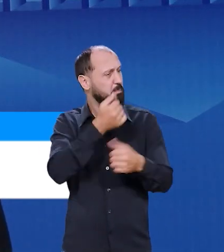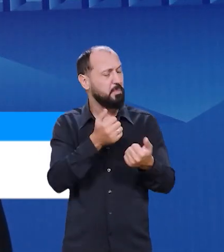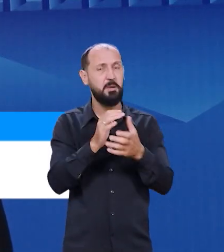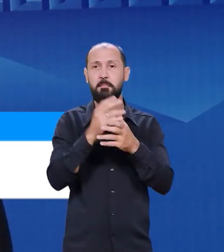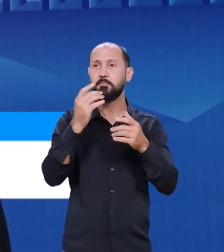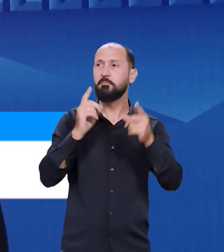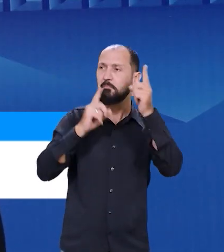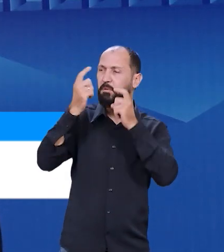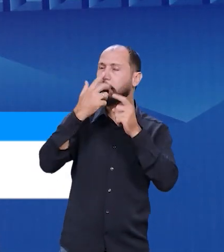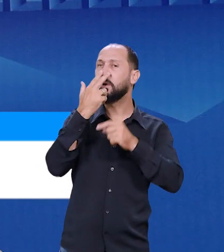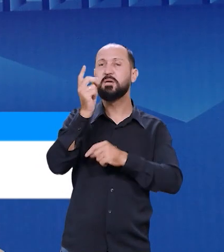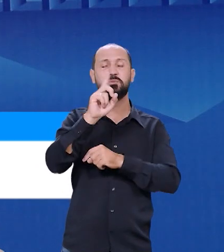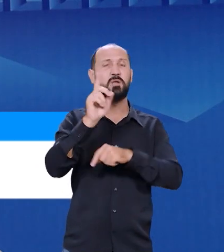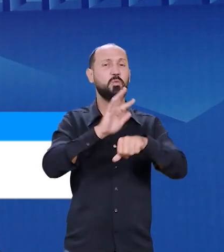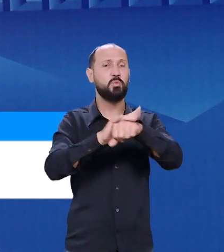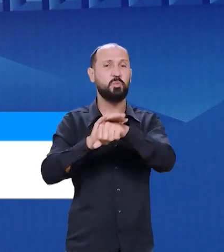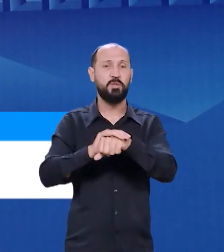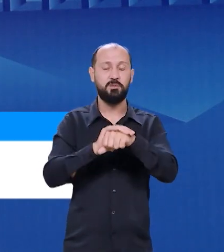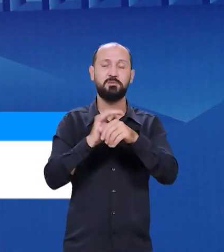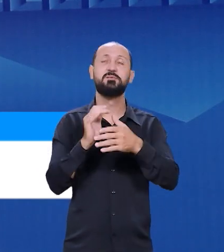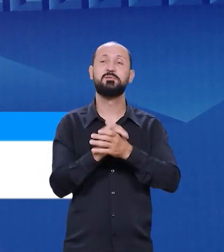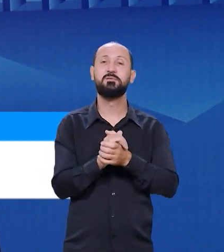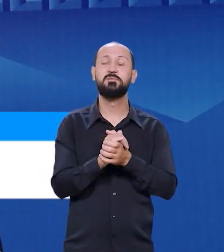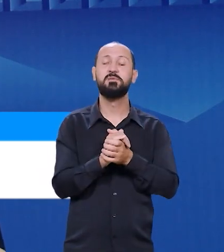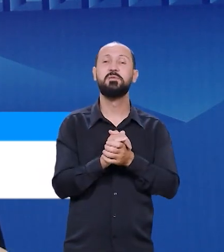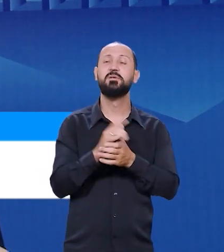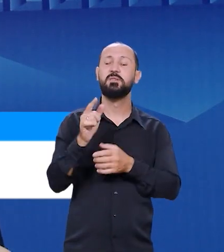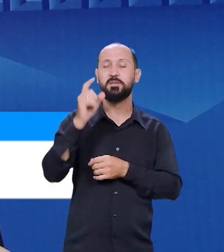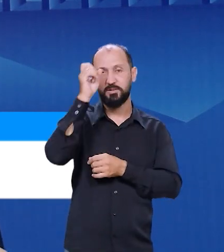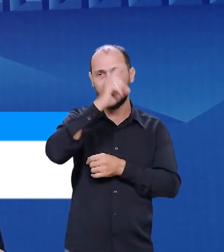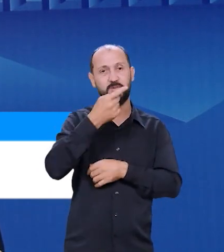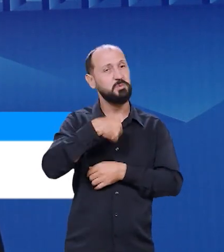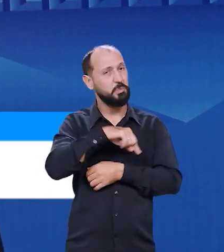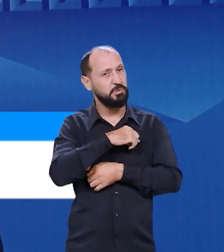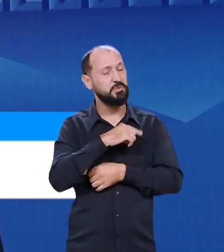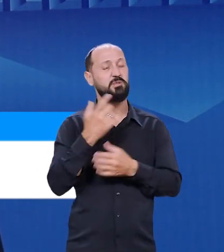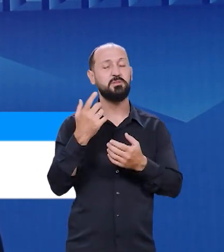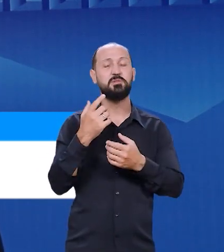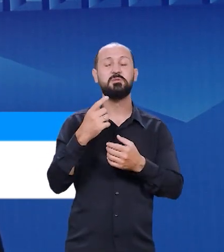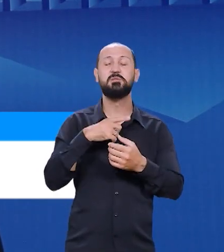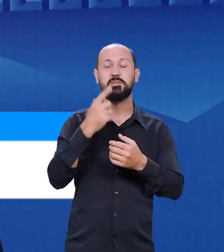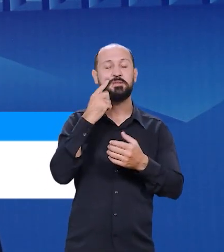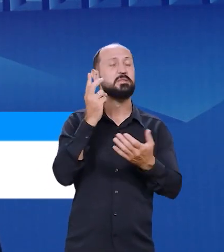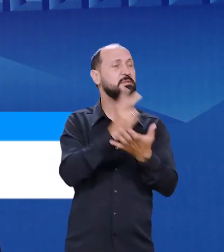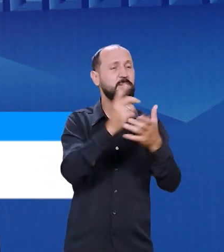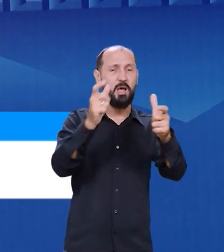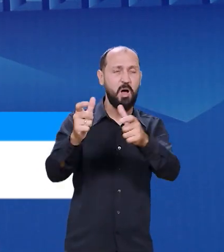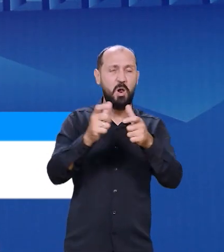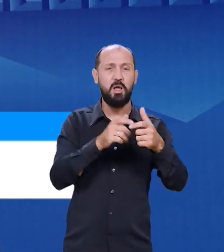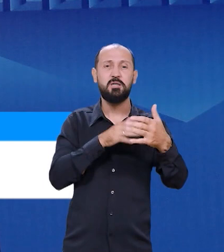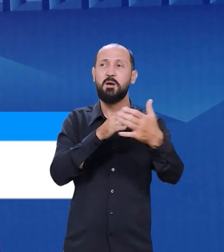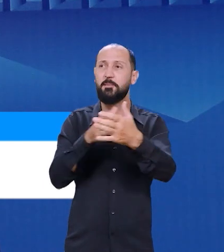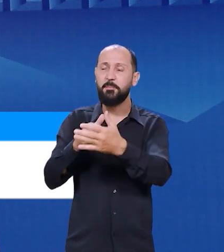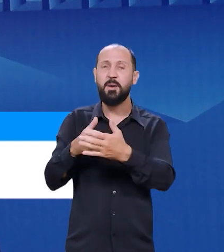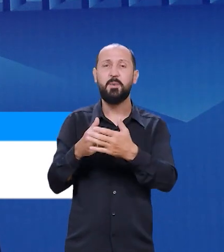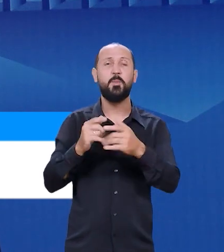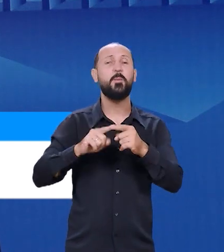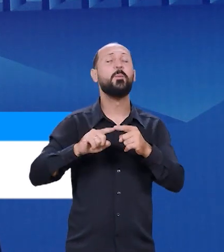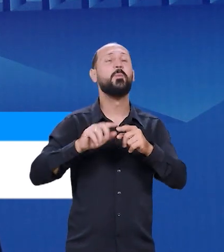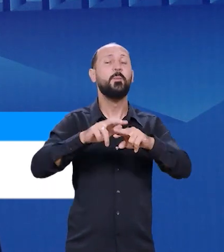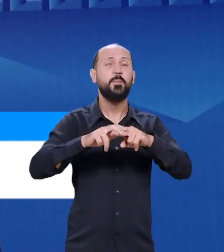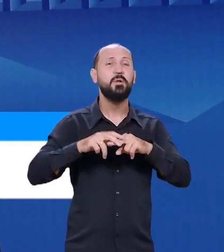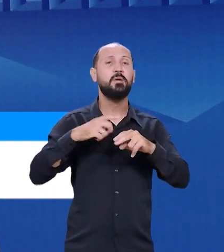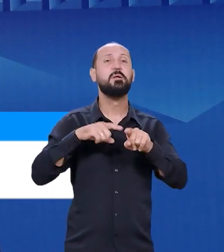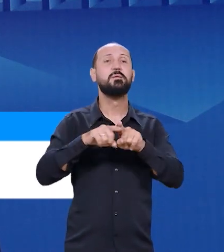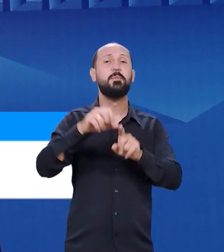tão bem, a aparência sua não é de quem está doente. Então, quer dizer, isso é muito difícil para nós. Então, nós somos barrados em vários lugares por